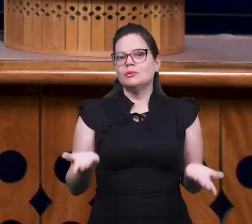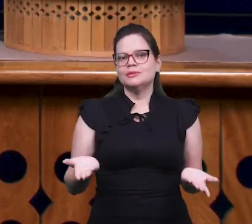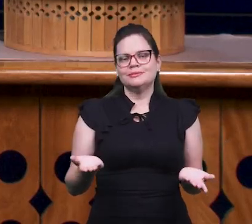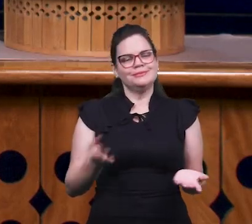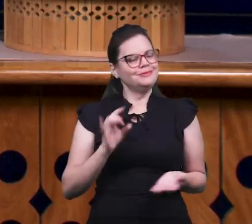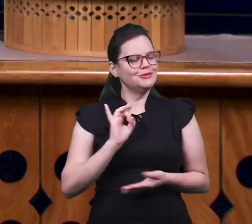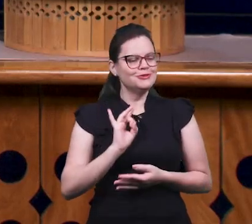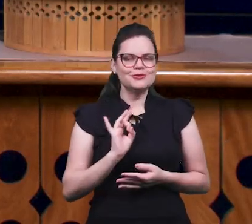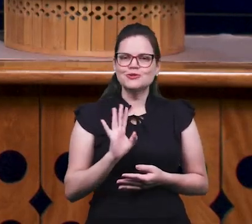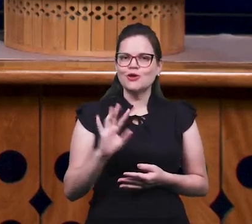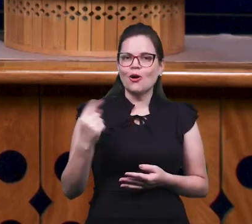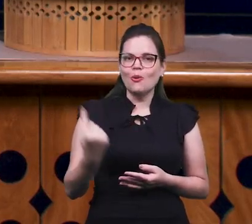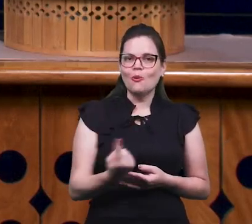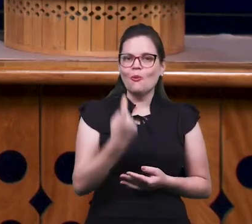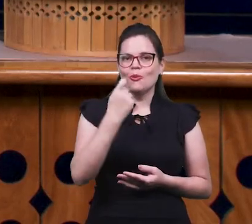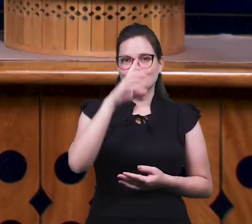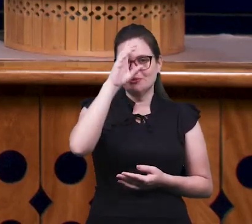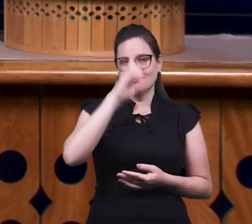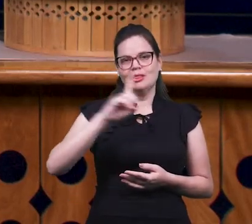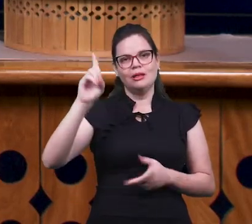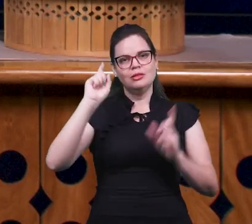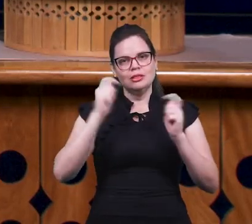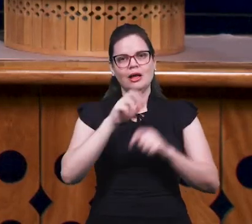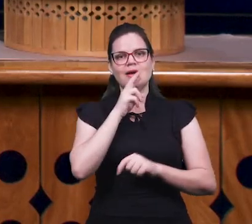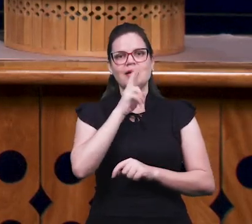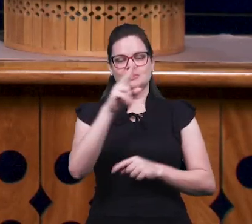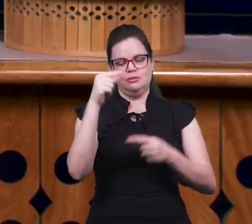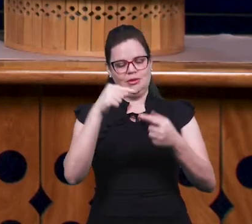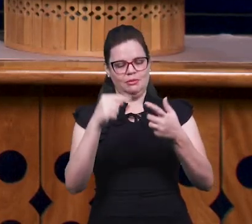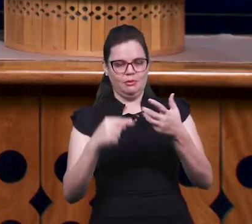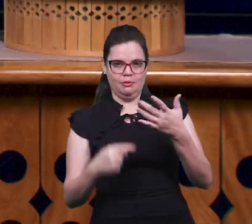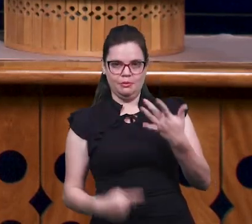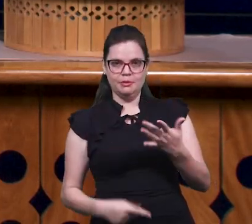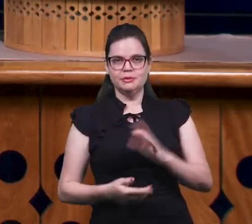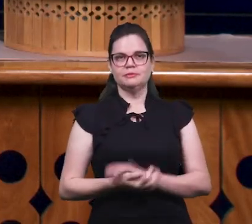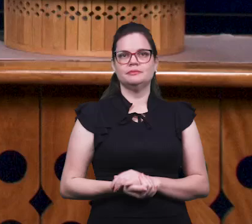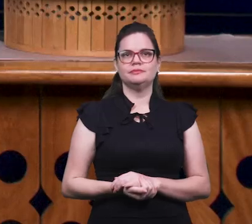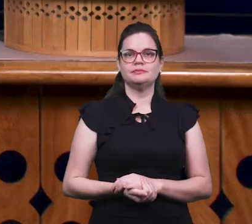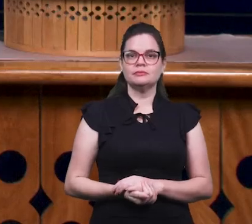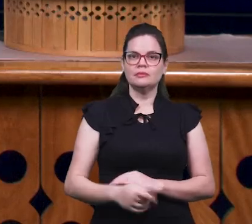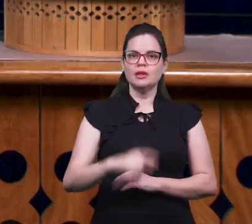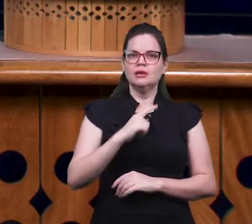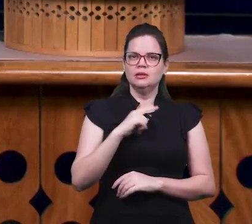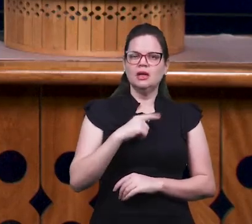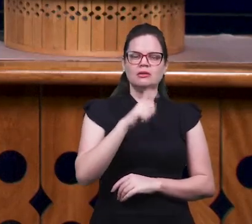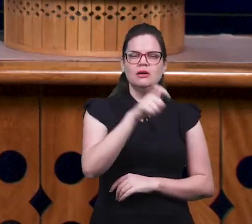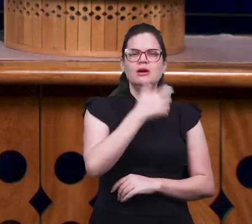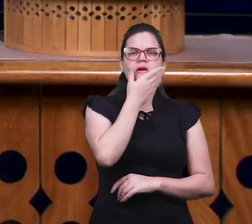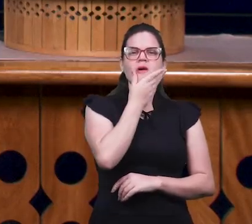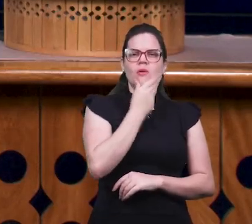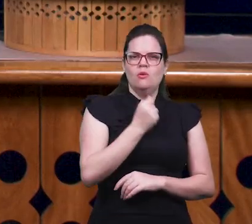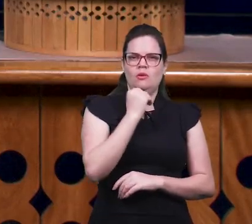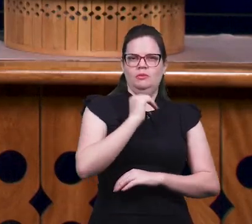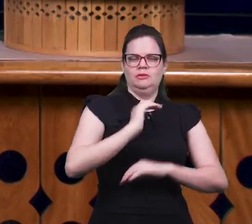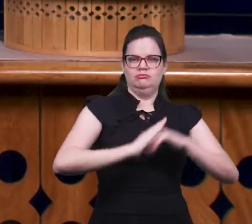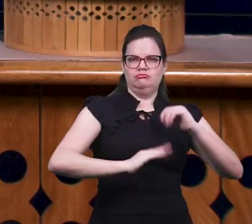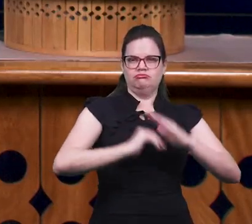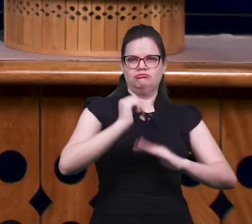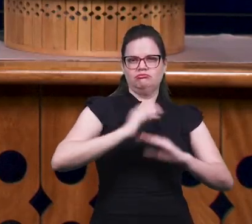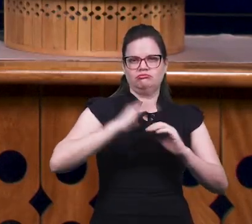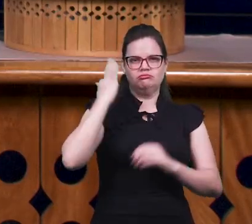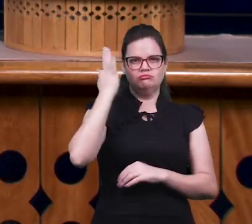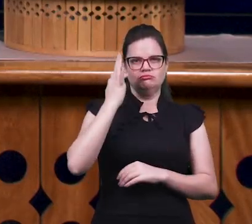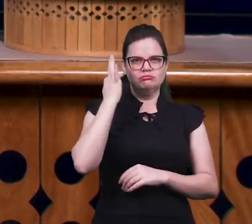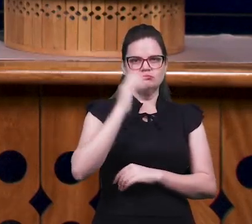antropólogo que ele falava o seguinte, eu estou morrendo, que estava com câncer muito grave, estava morrendo, falou, eu queria ser igual